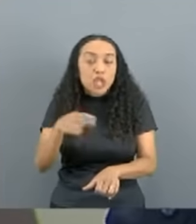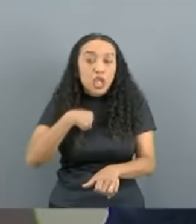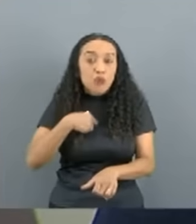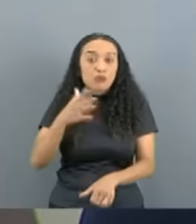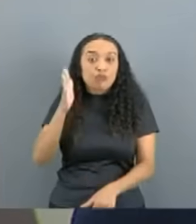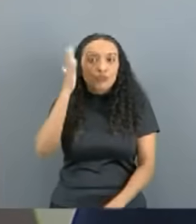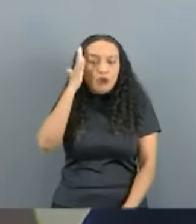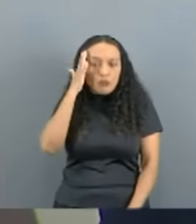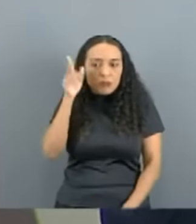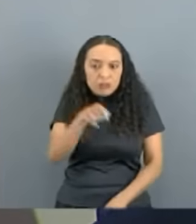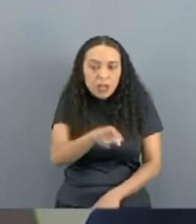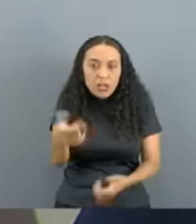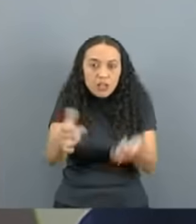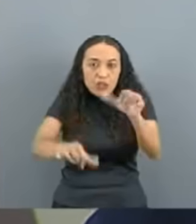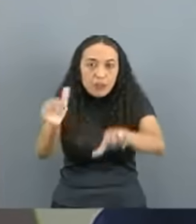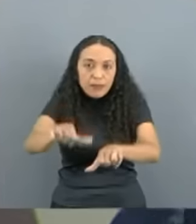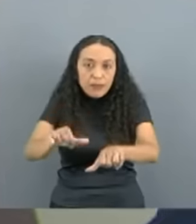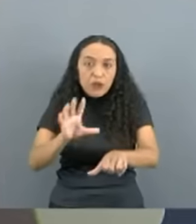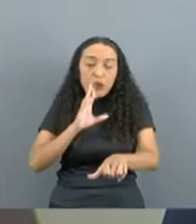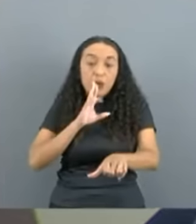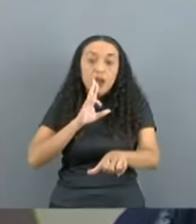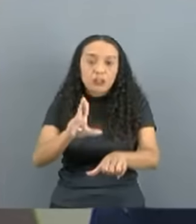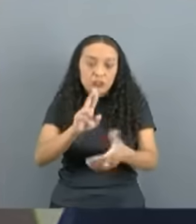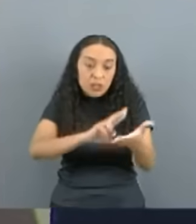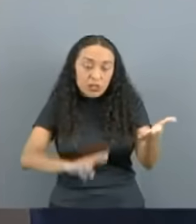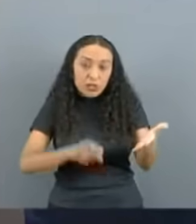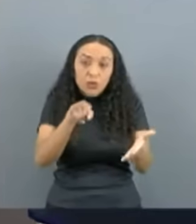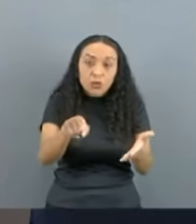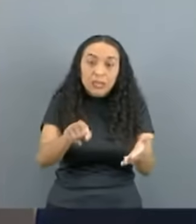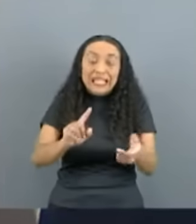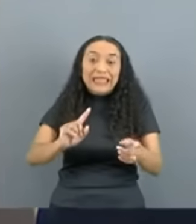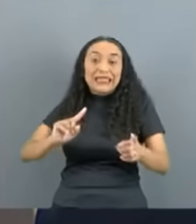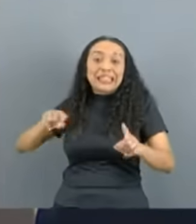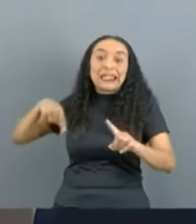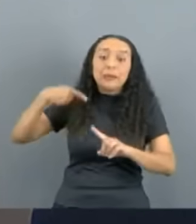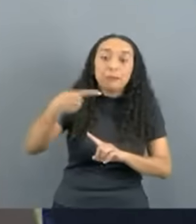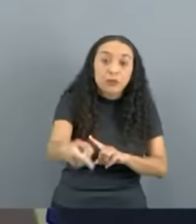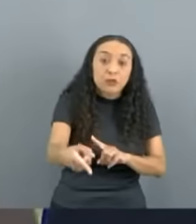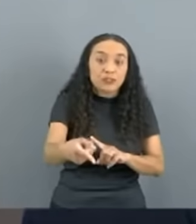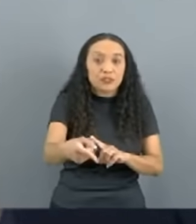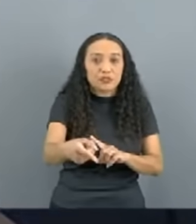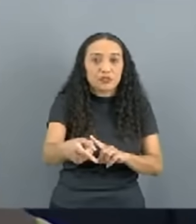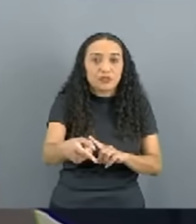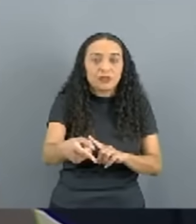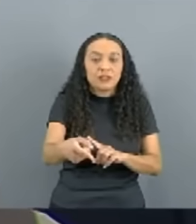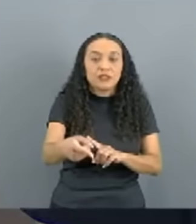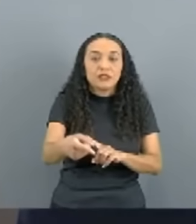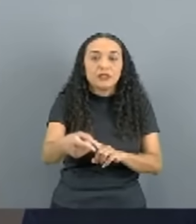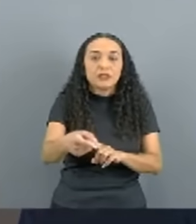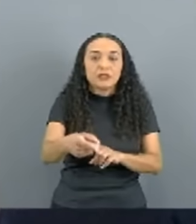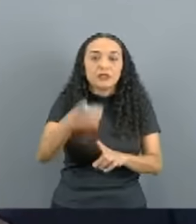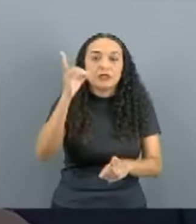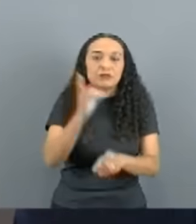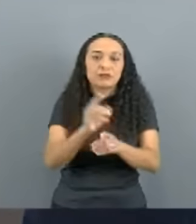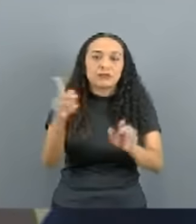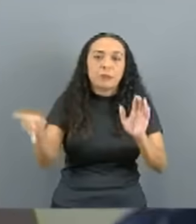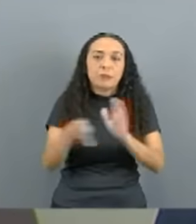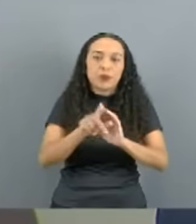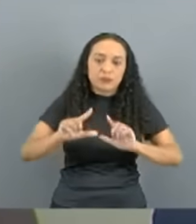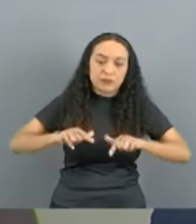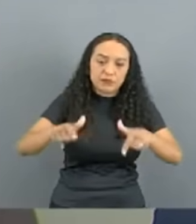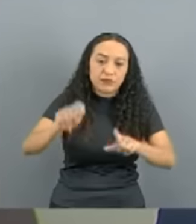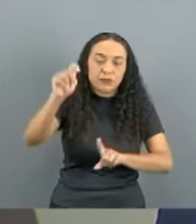conhecimento, essa auditoria, os resultados e o relatório dela, após a deflagração da operação em